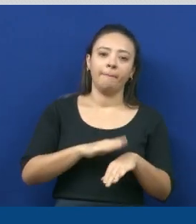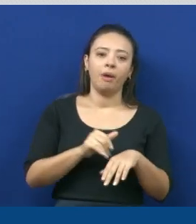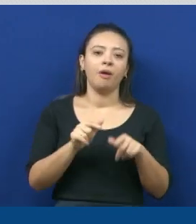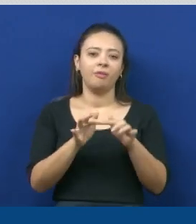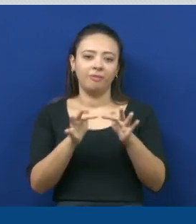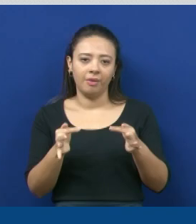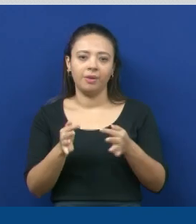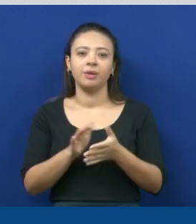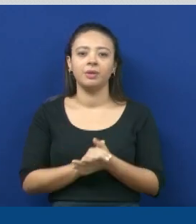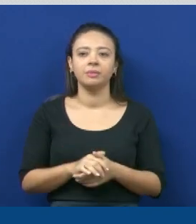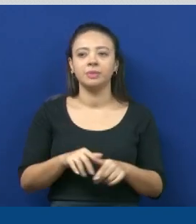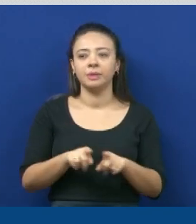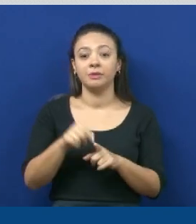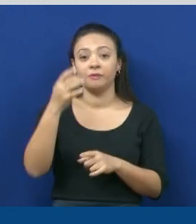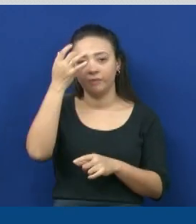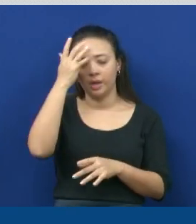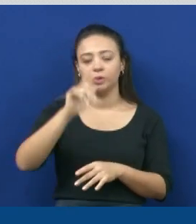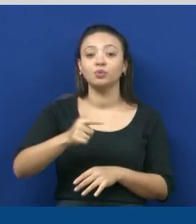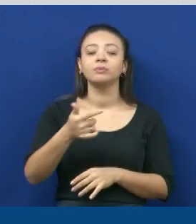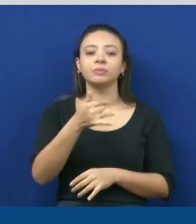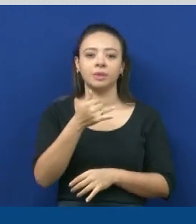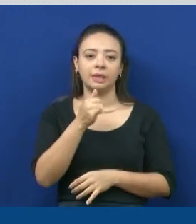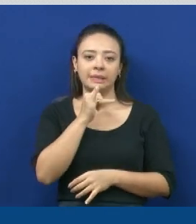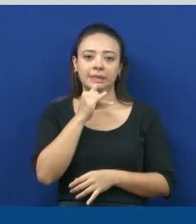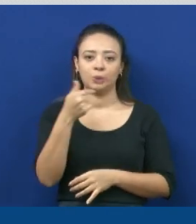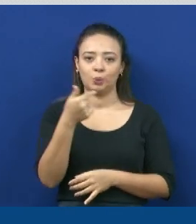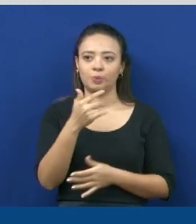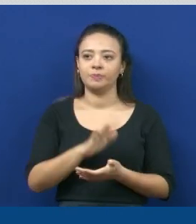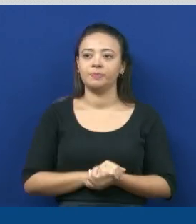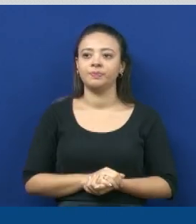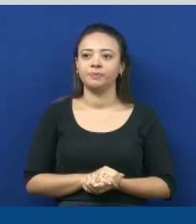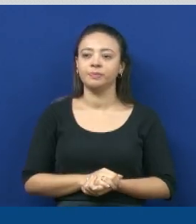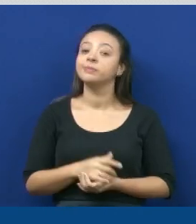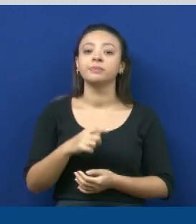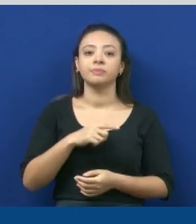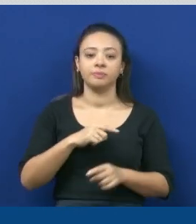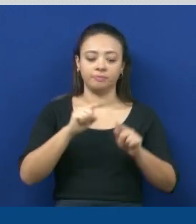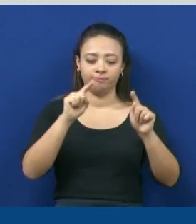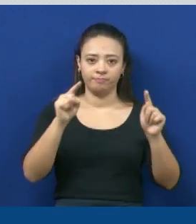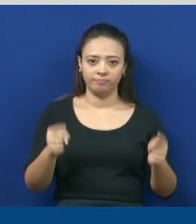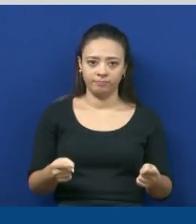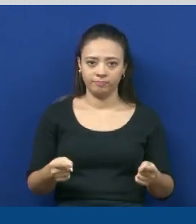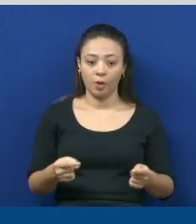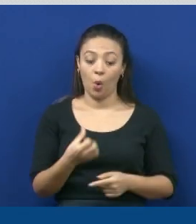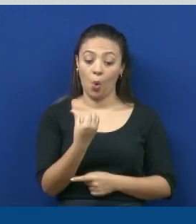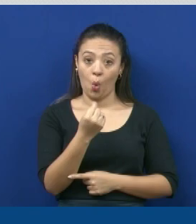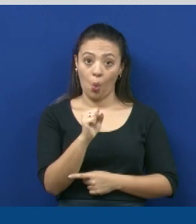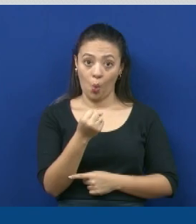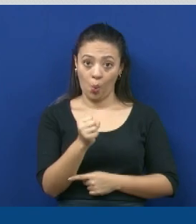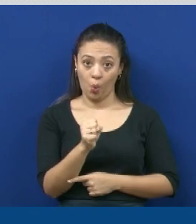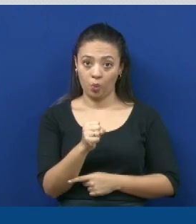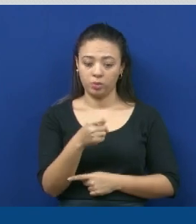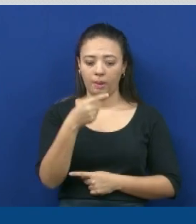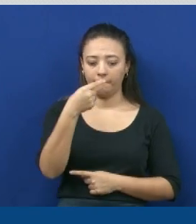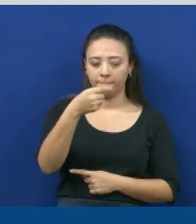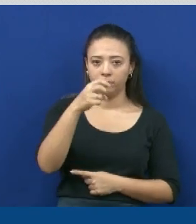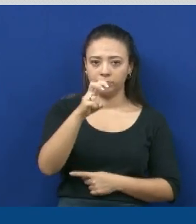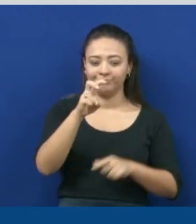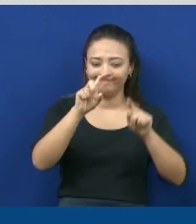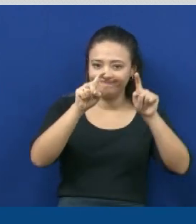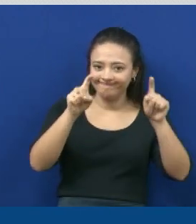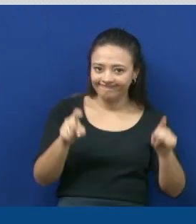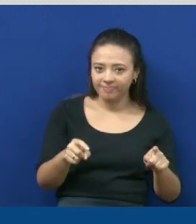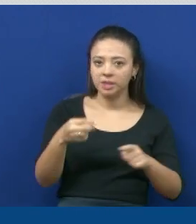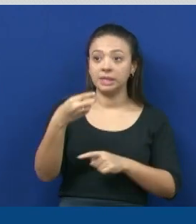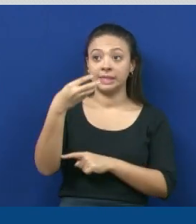as expressões. Vamos ver mais um exemplo? Eu tenho agora a base 8 elevado a menos 5, que está elevado